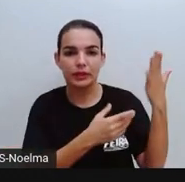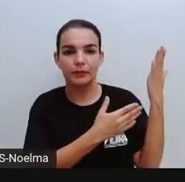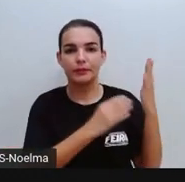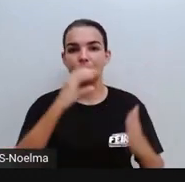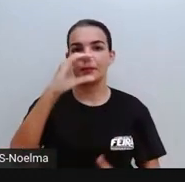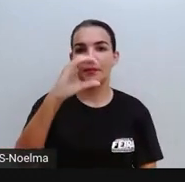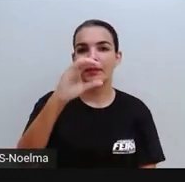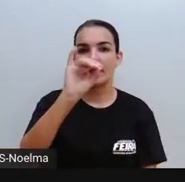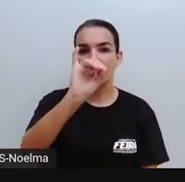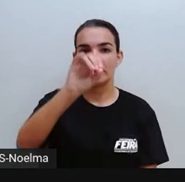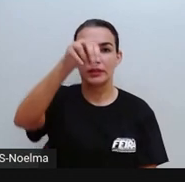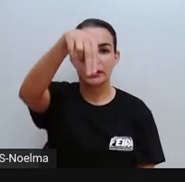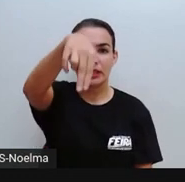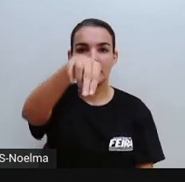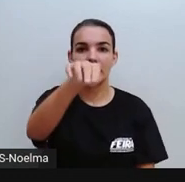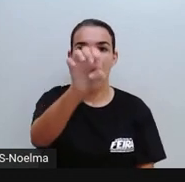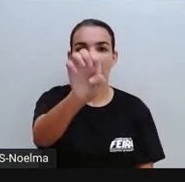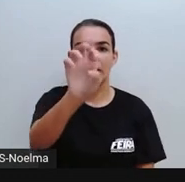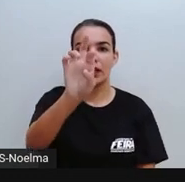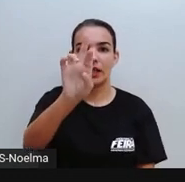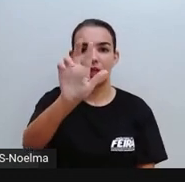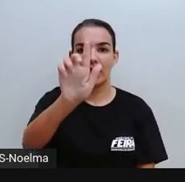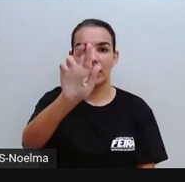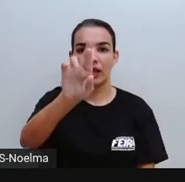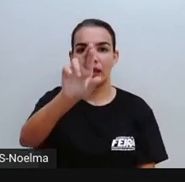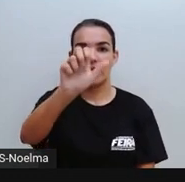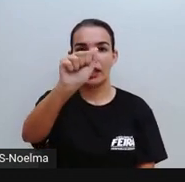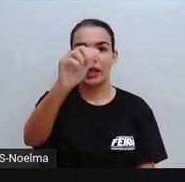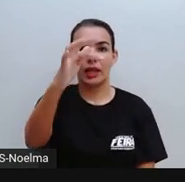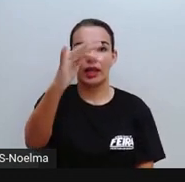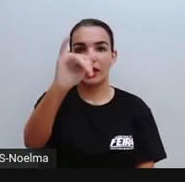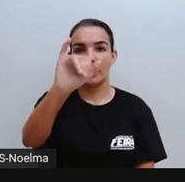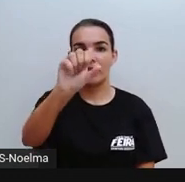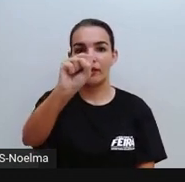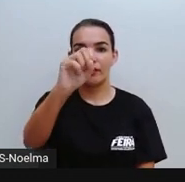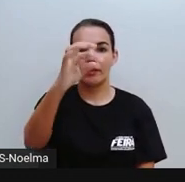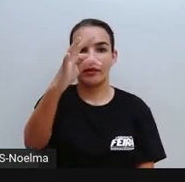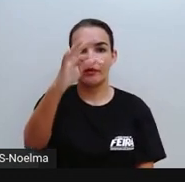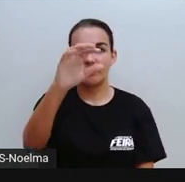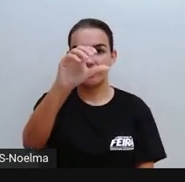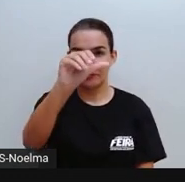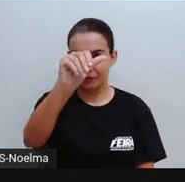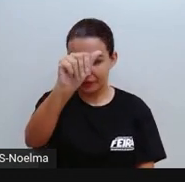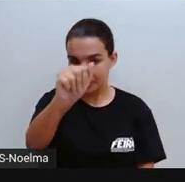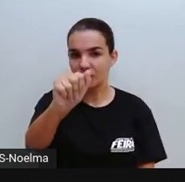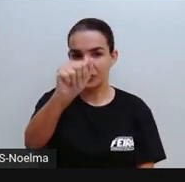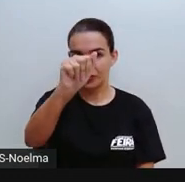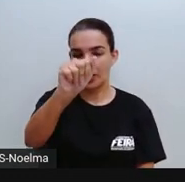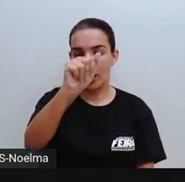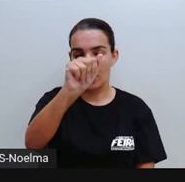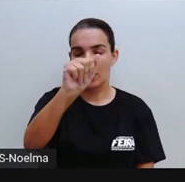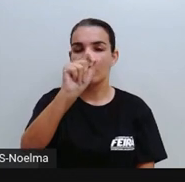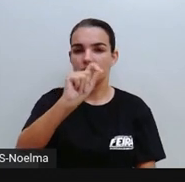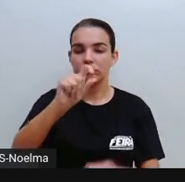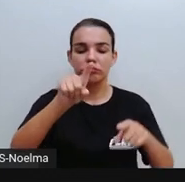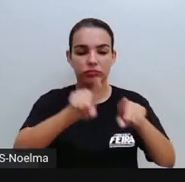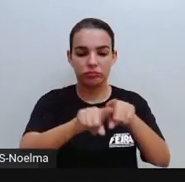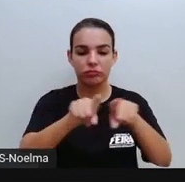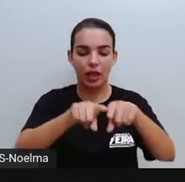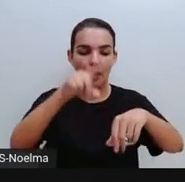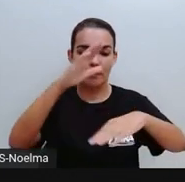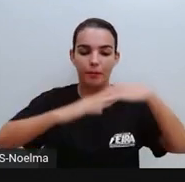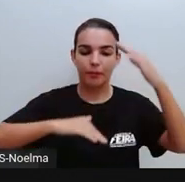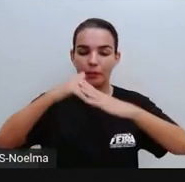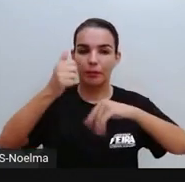para chegar até nós tá então quando nós falamos do telejornal que é aquele que passa na TV